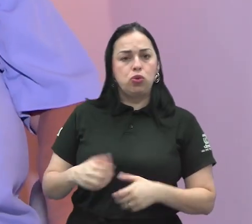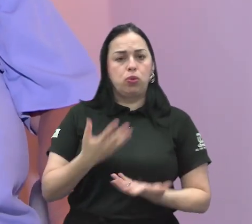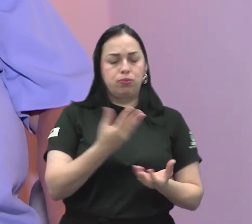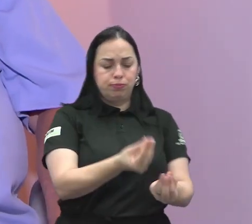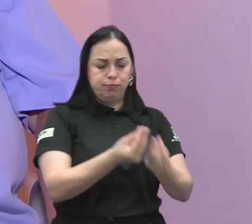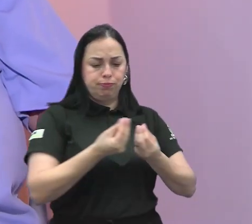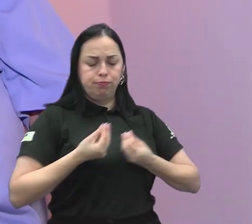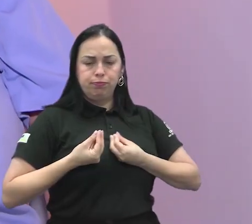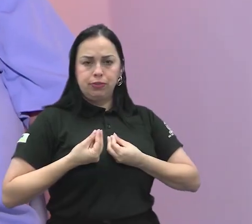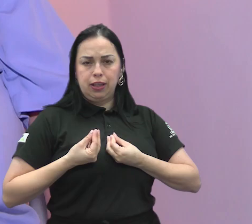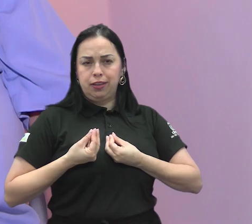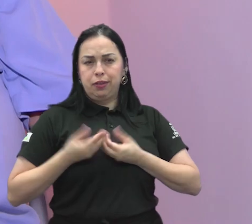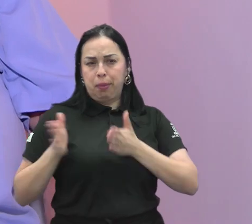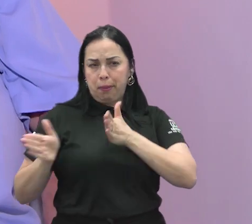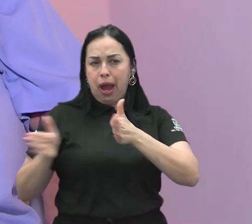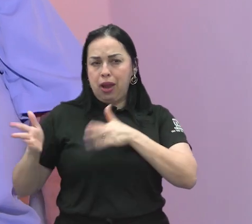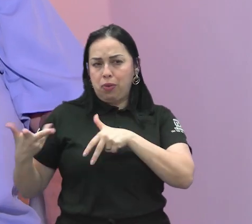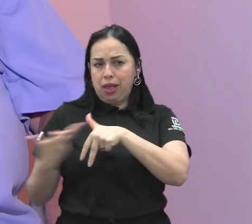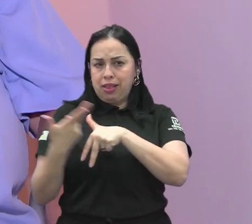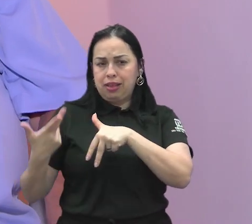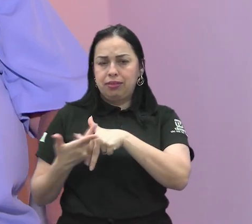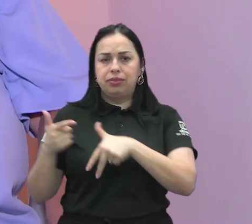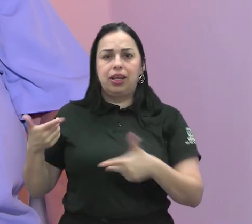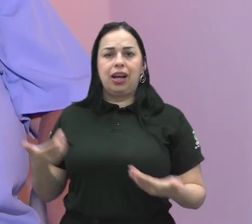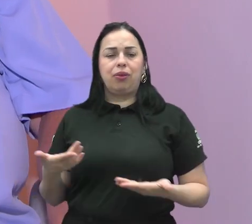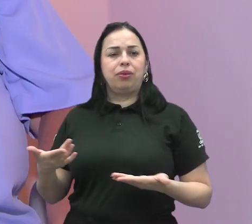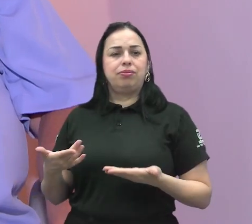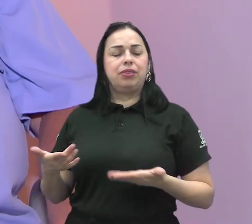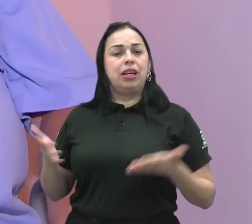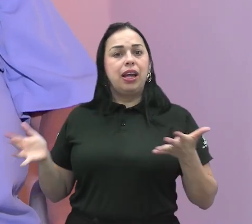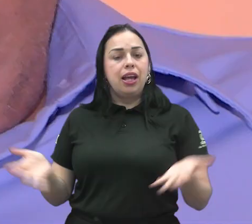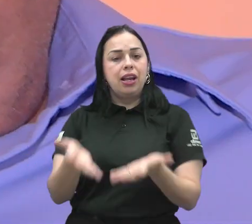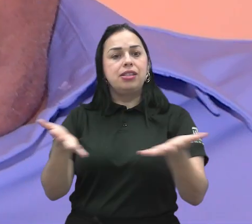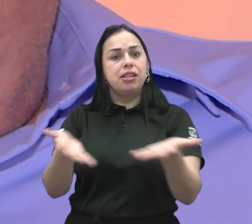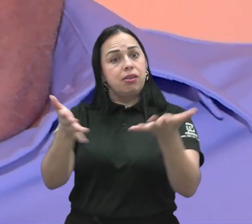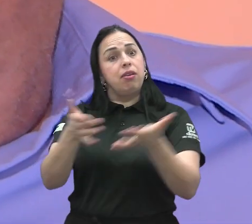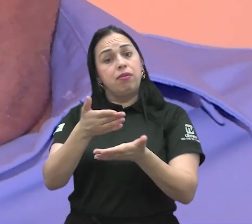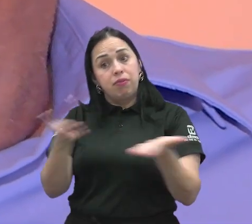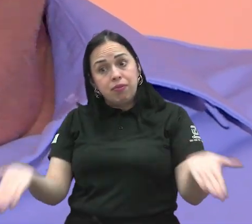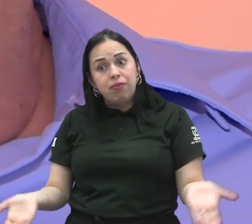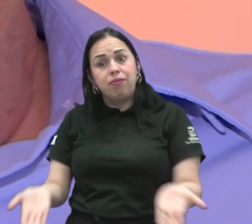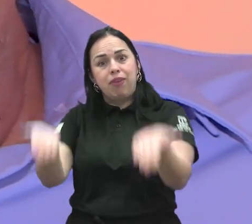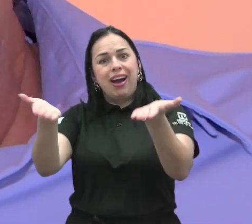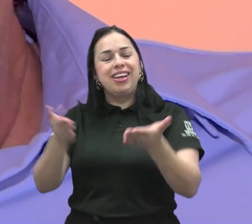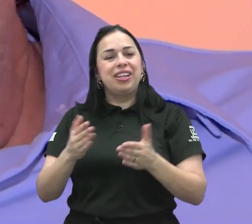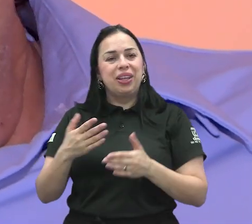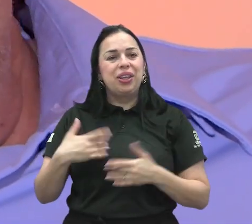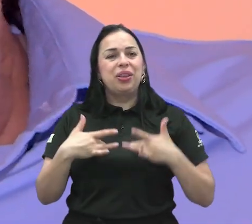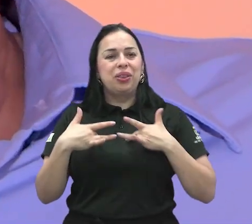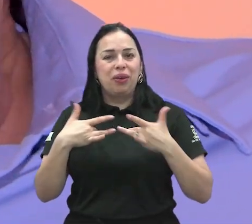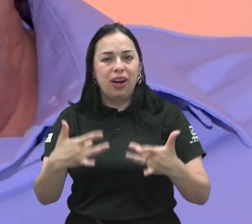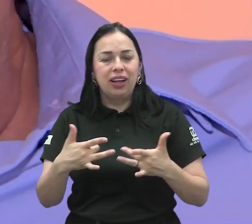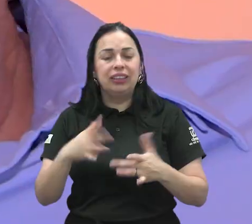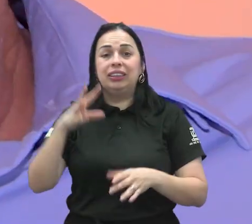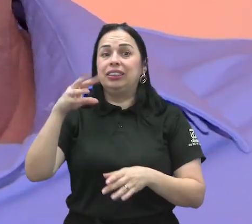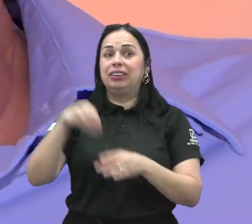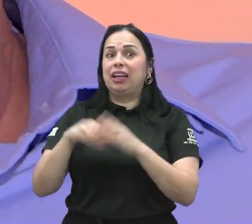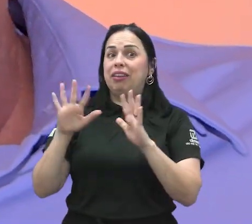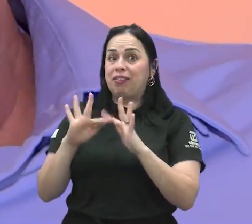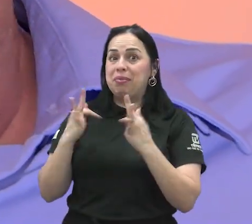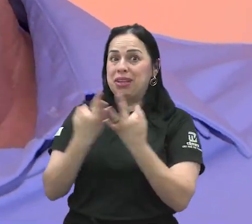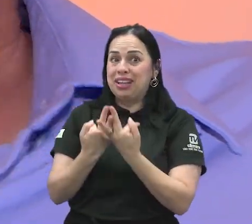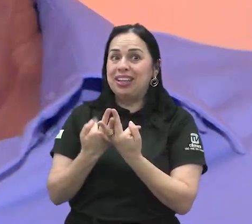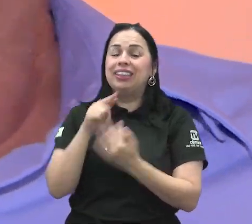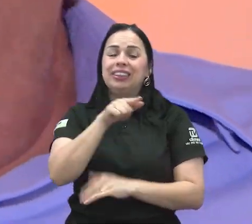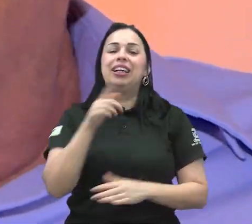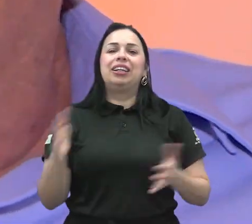de precisar receber o sangue durante a cirurgia, o seu Rubens se tornou um grande incentivador à doação. Dentro de casa,